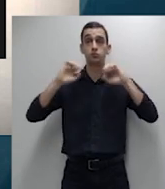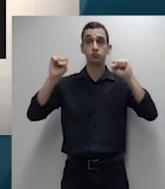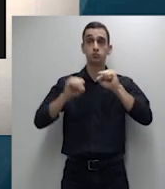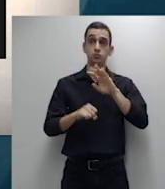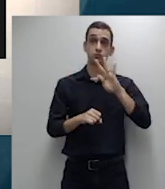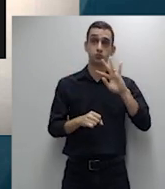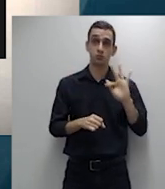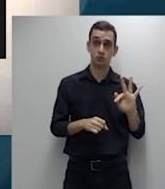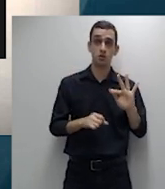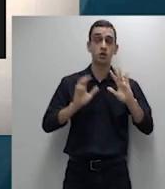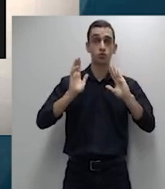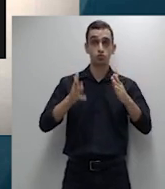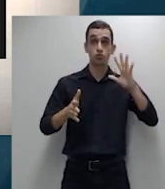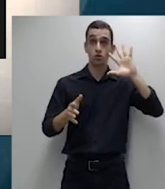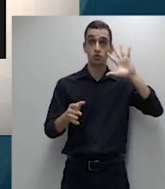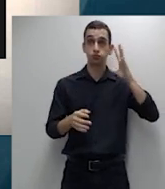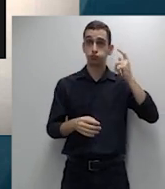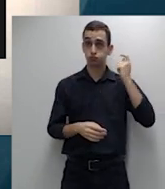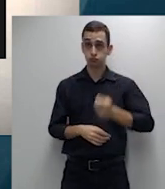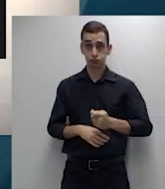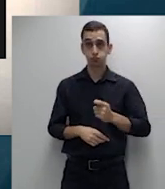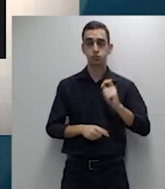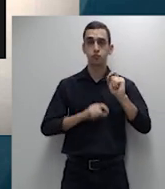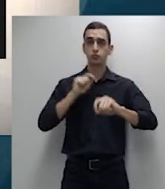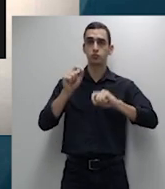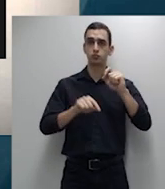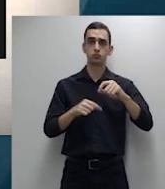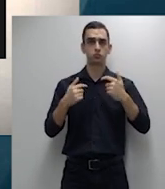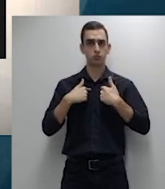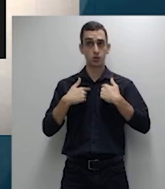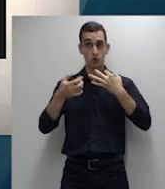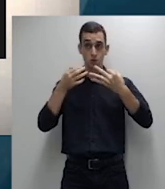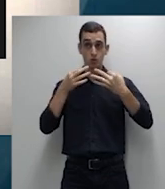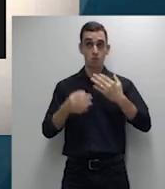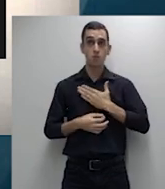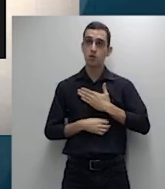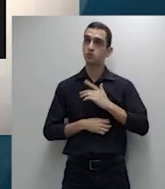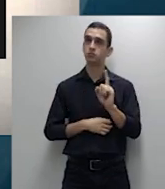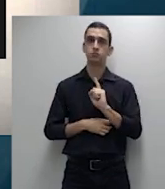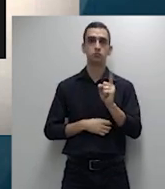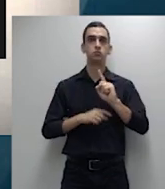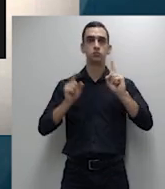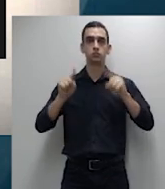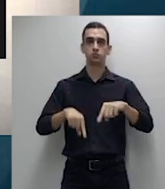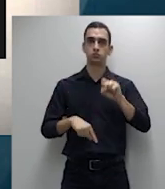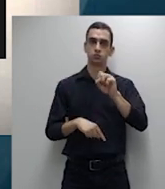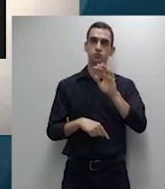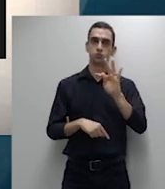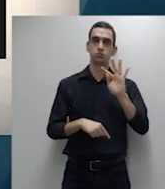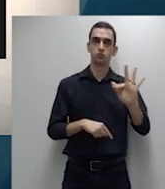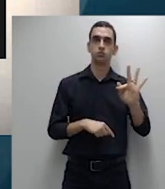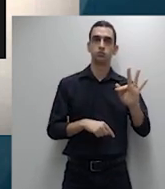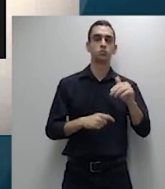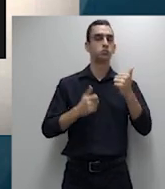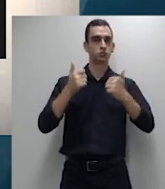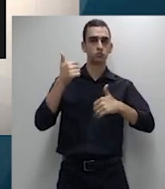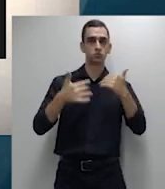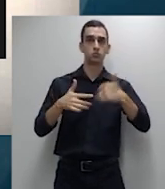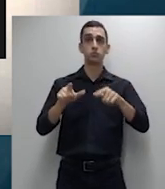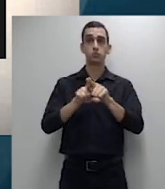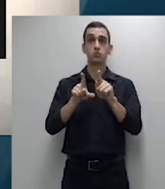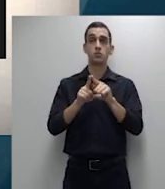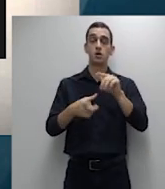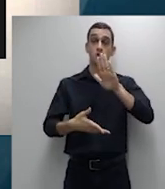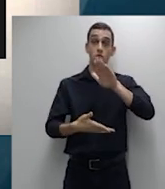meu quase sendo o silogismo não é meu é do supremo e vou mostrar para voces é lento demais e nos votos